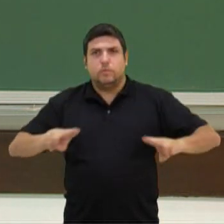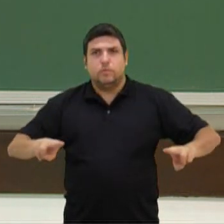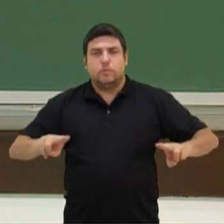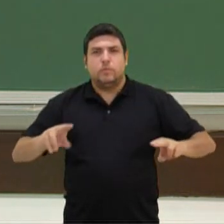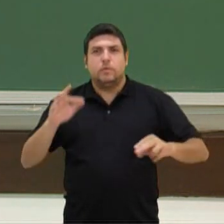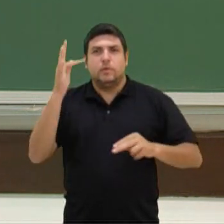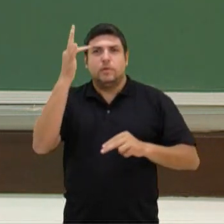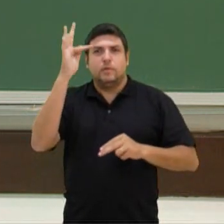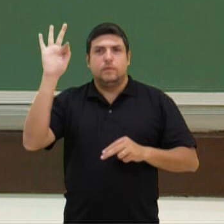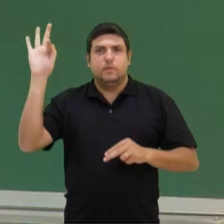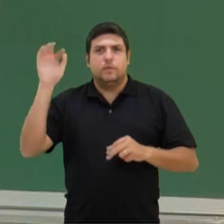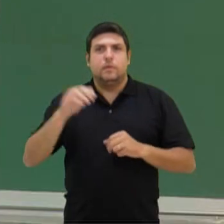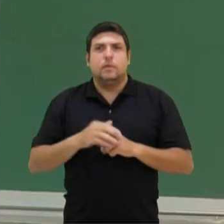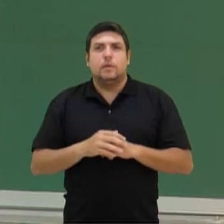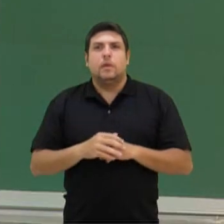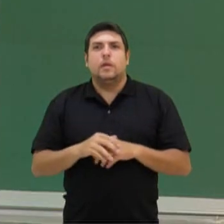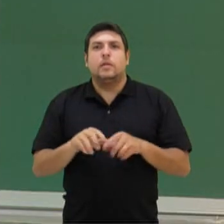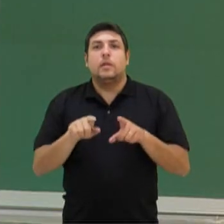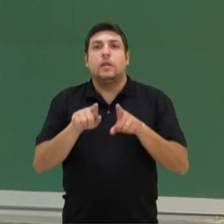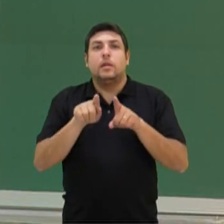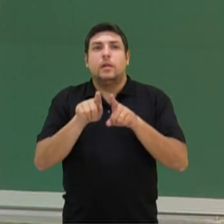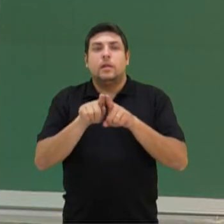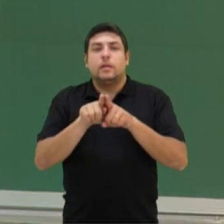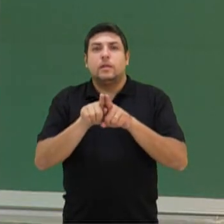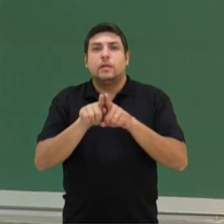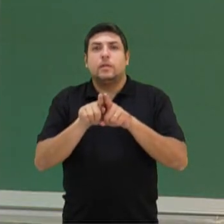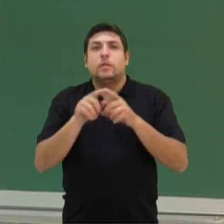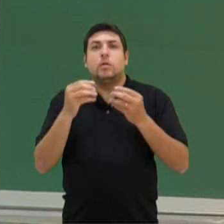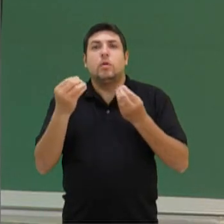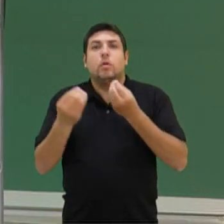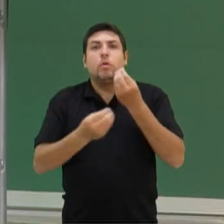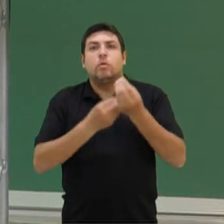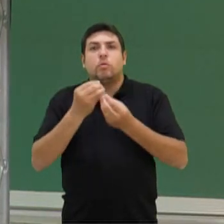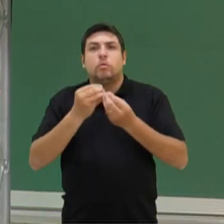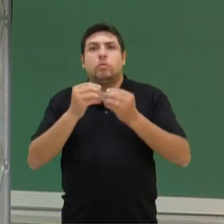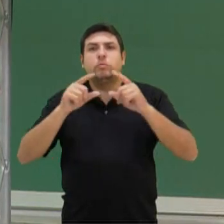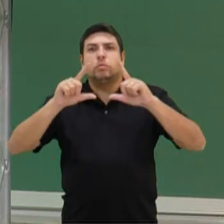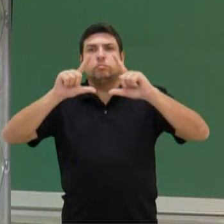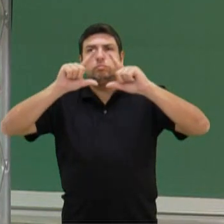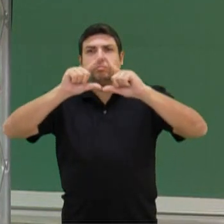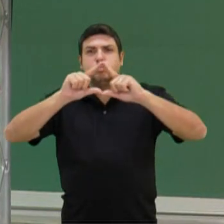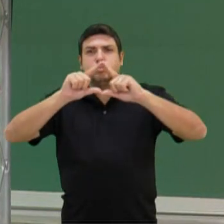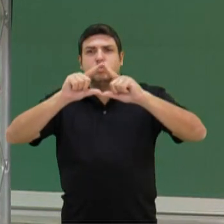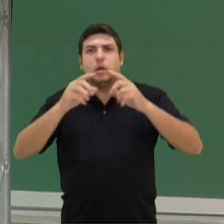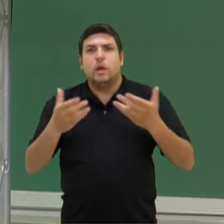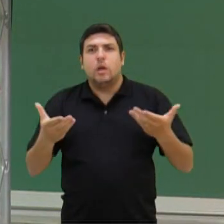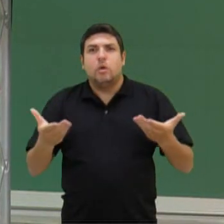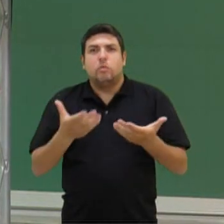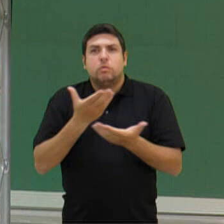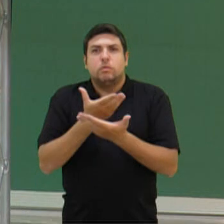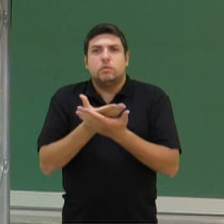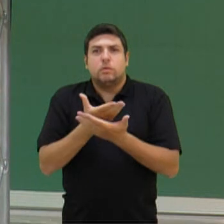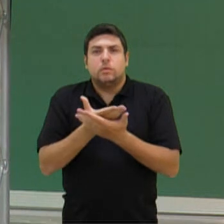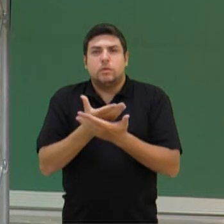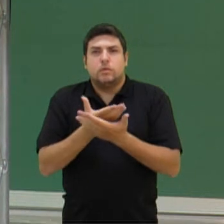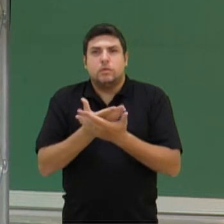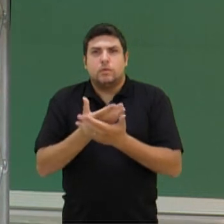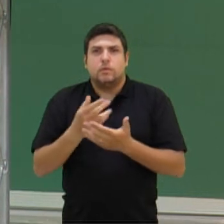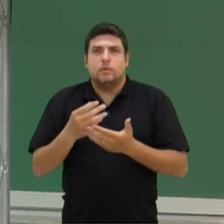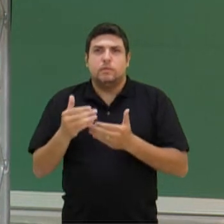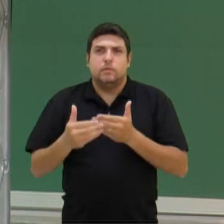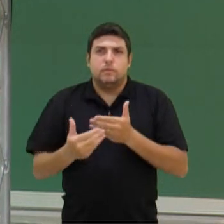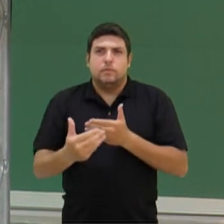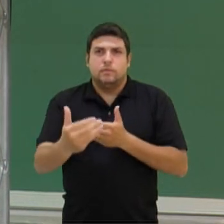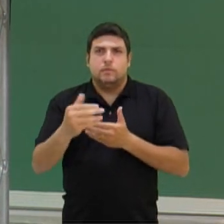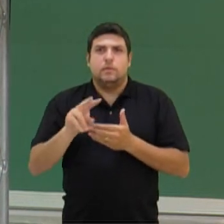E a simetria na geometria, que é o que a gente vai estar abordando na aula de hoje. Então, também existe uma simetria